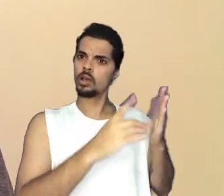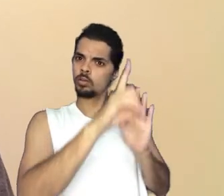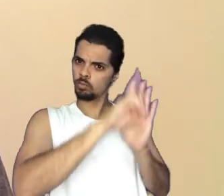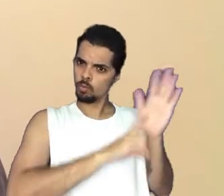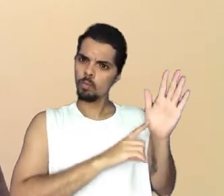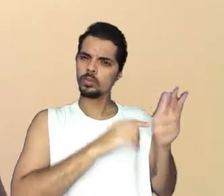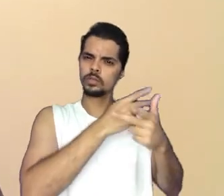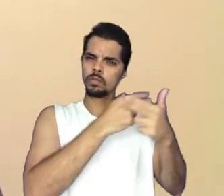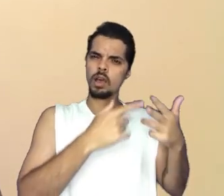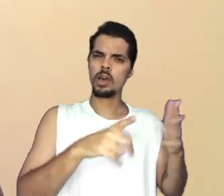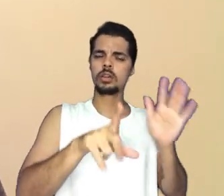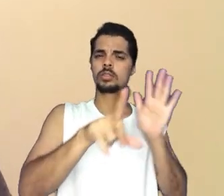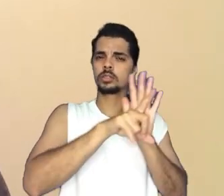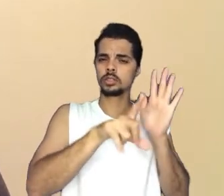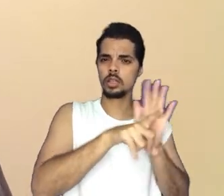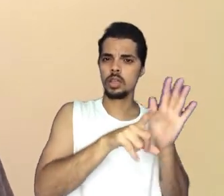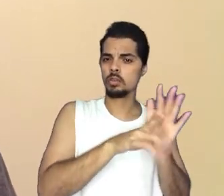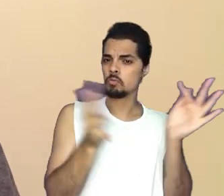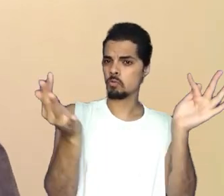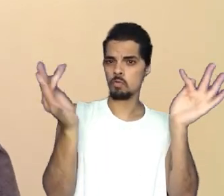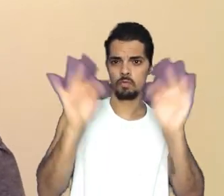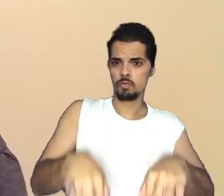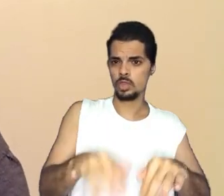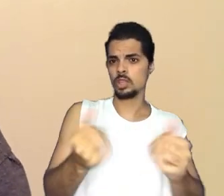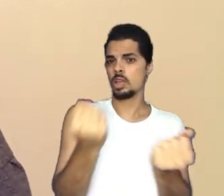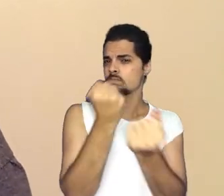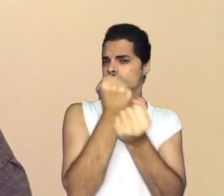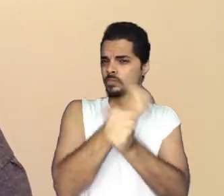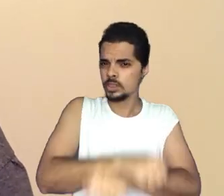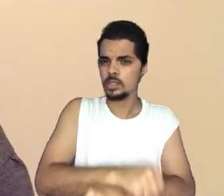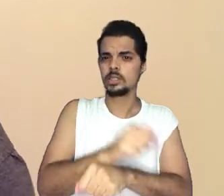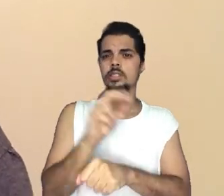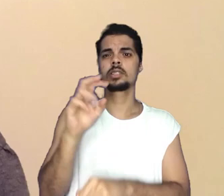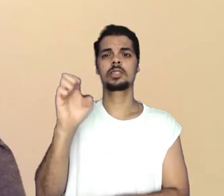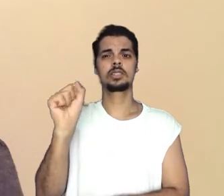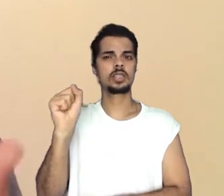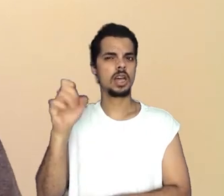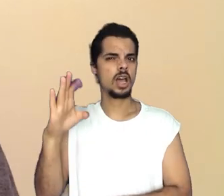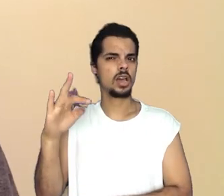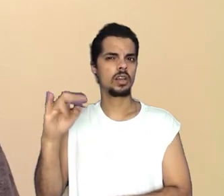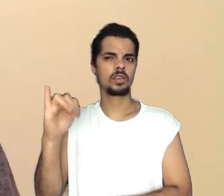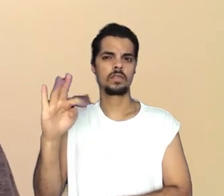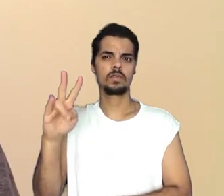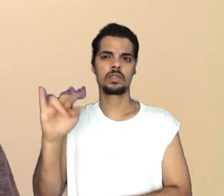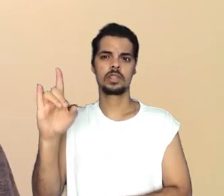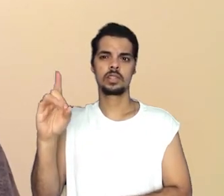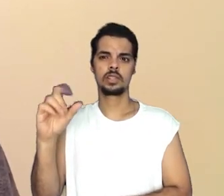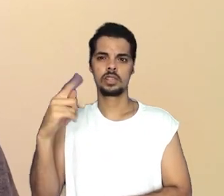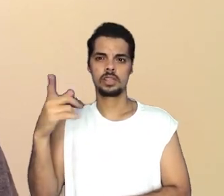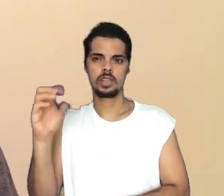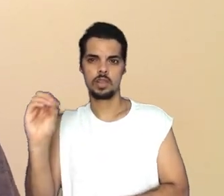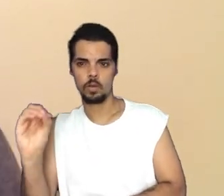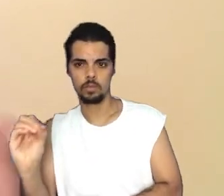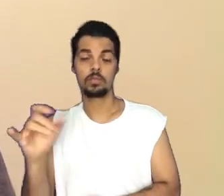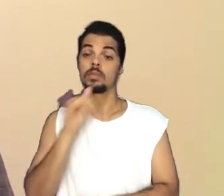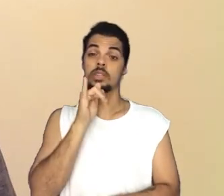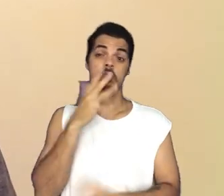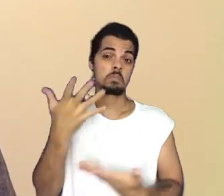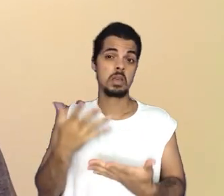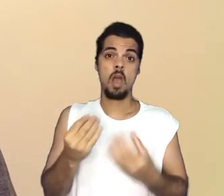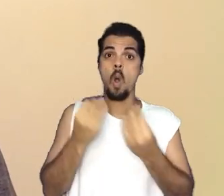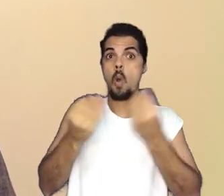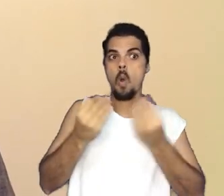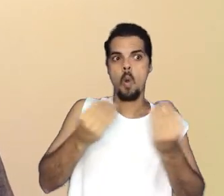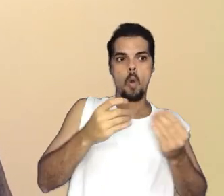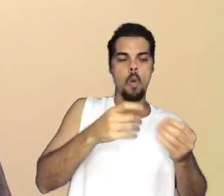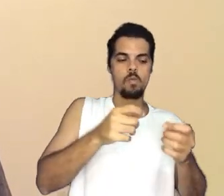análise dos tratados internacionais que visavam o fim da escravidão e como interesses econômicos, né, expandidos